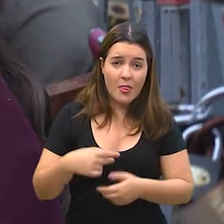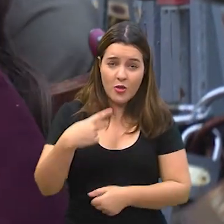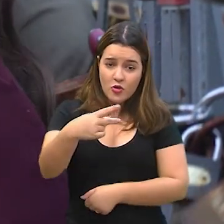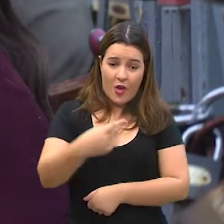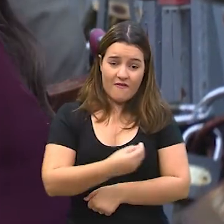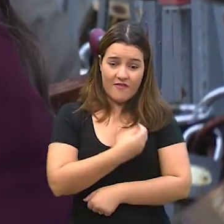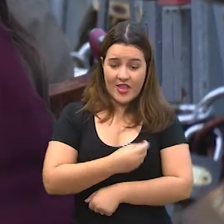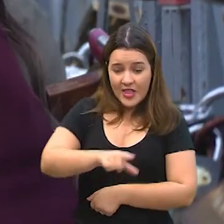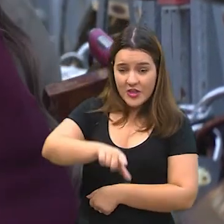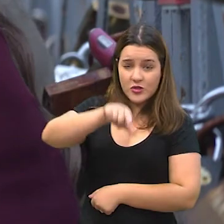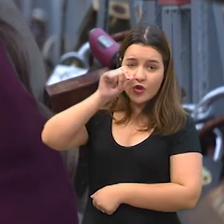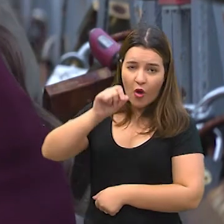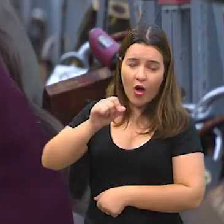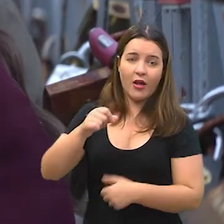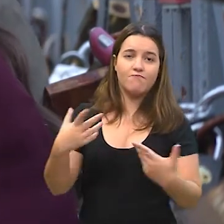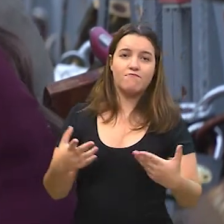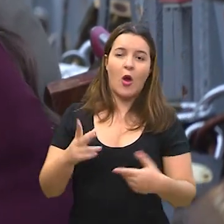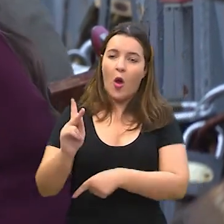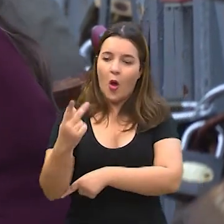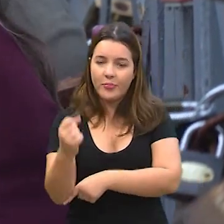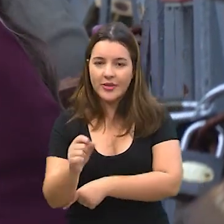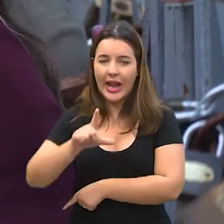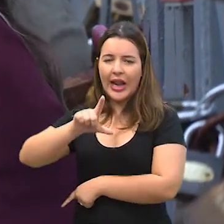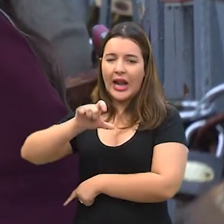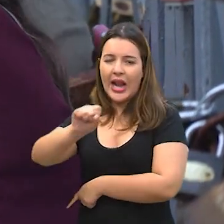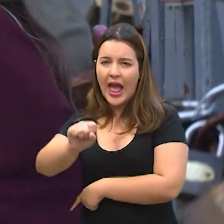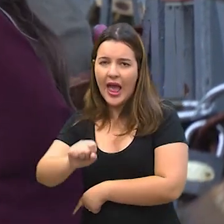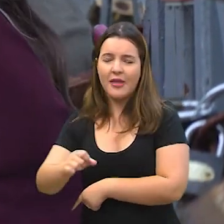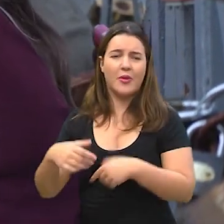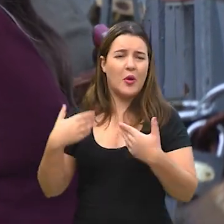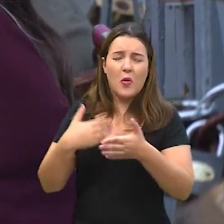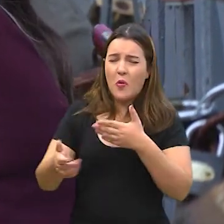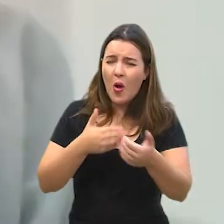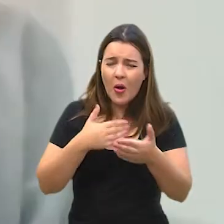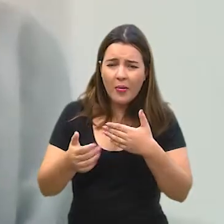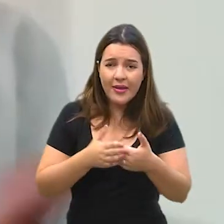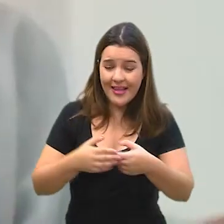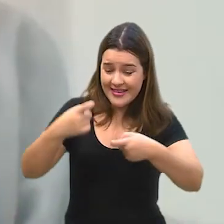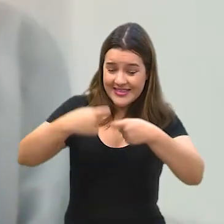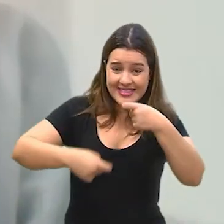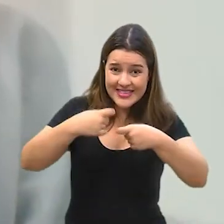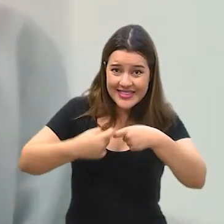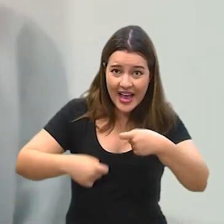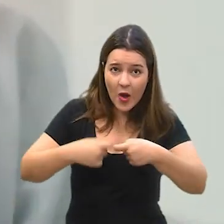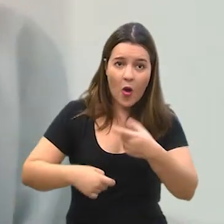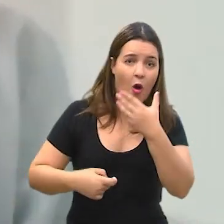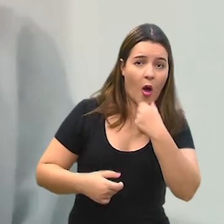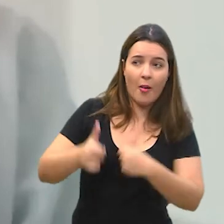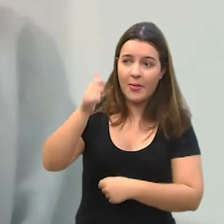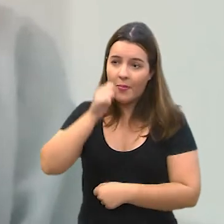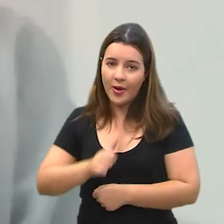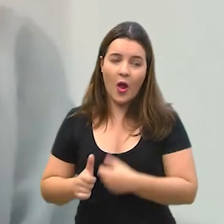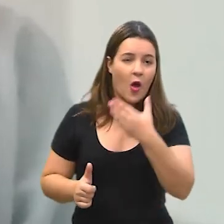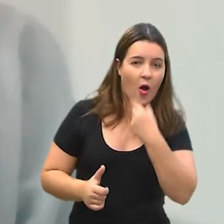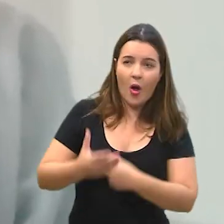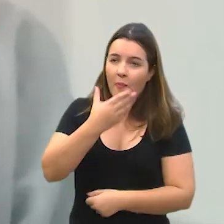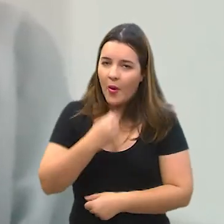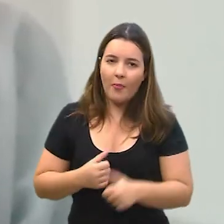tratada adequadamente, ela deixa de transmitir, né? E aí tem casos até com